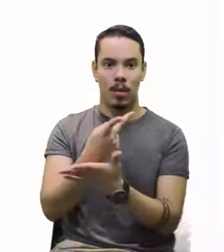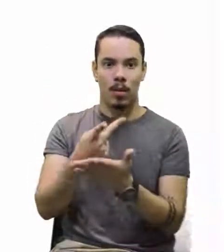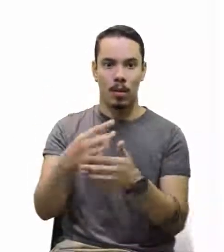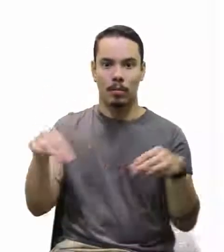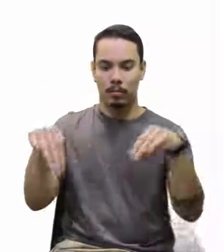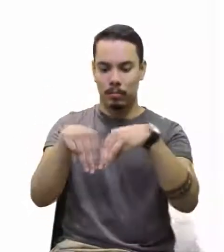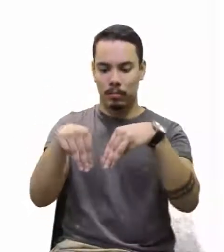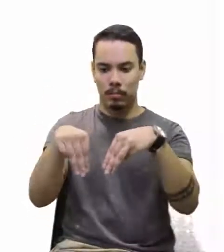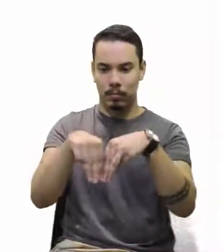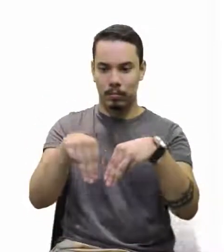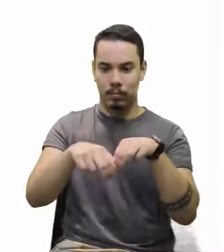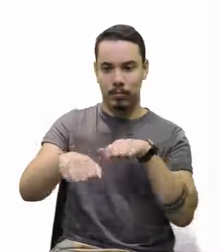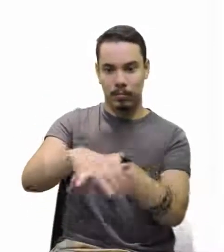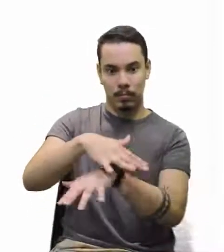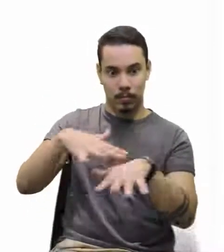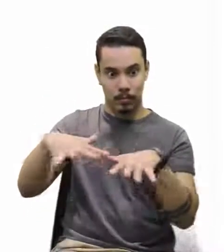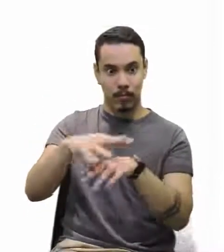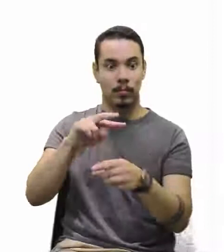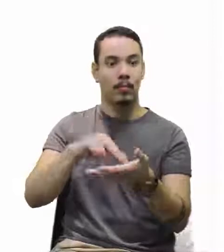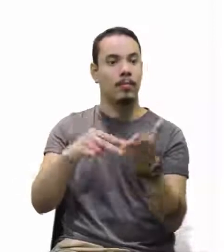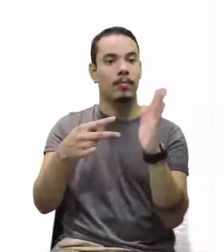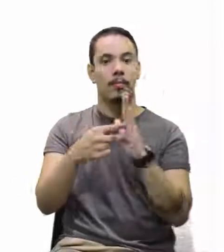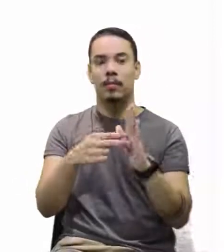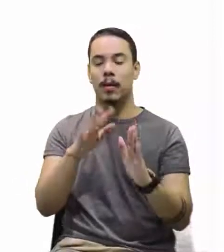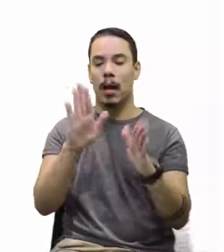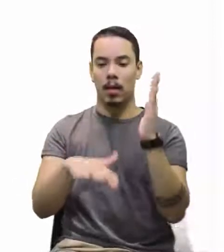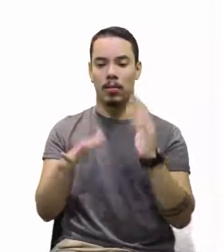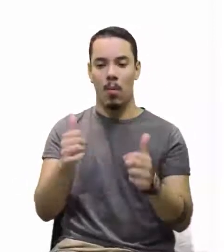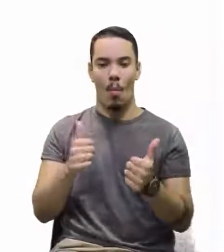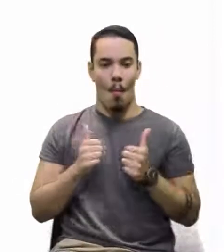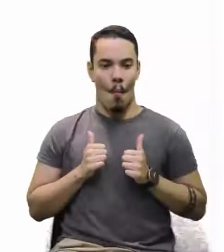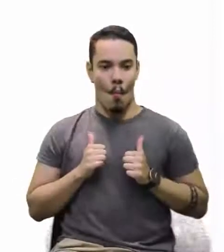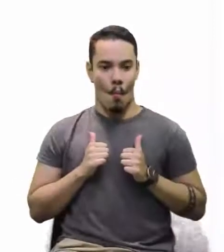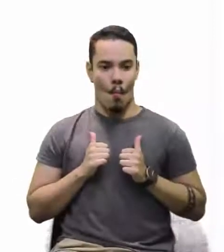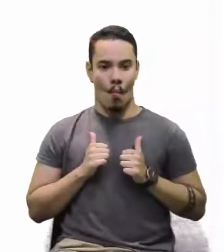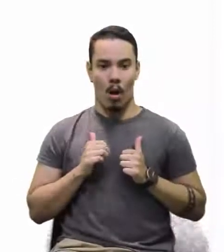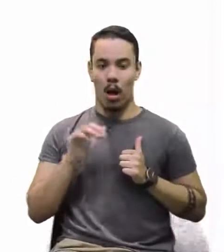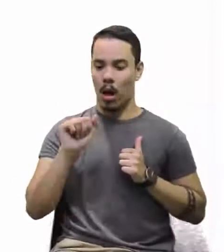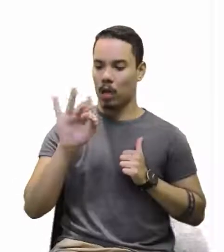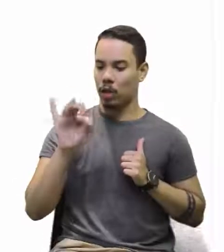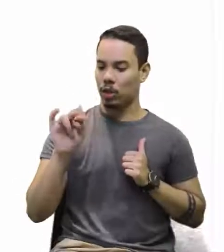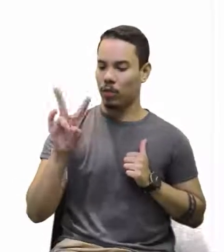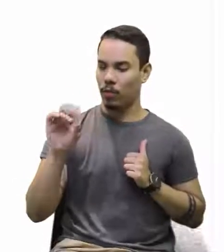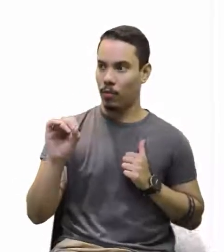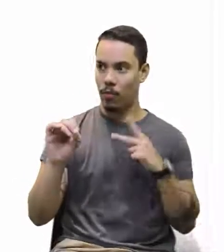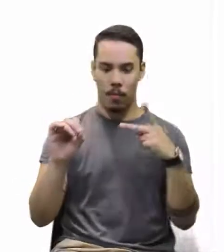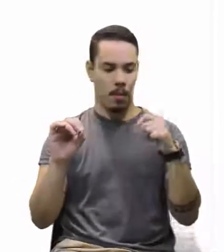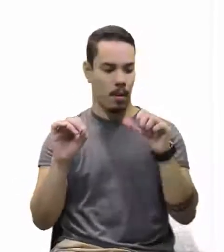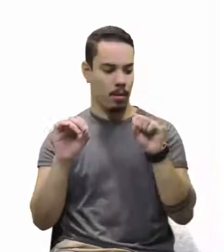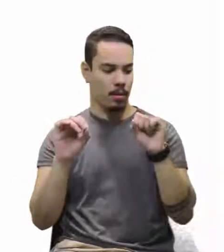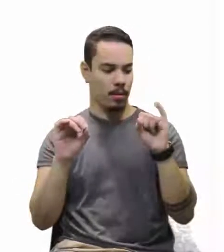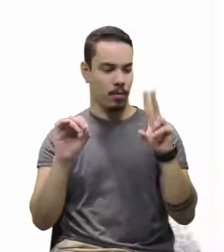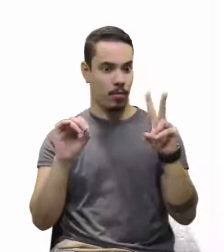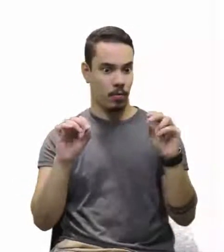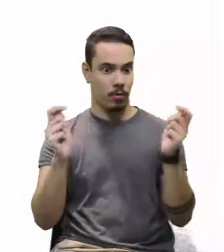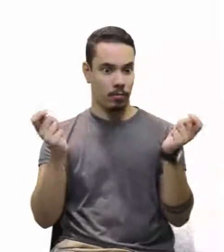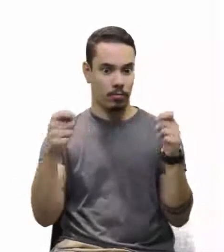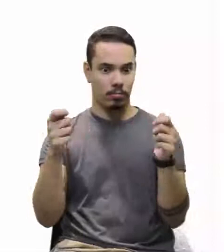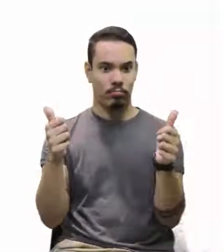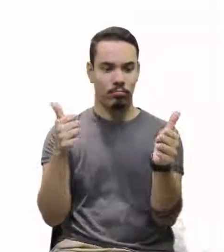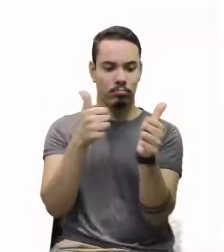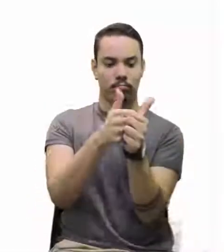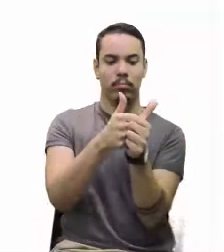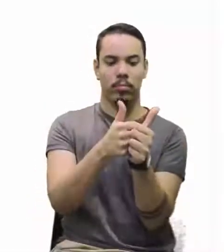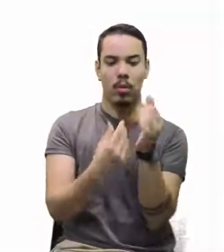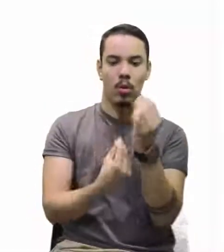um dispositivo elétrico passivo, quer dizer, o gerador ele é ativo. Ele faz com que a tensão, né, possa levar as